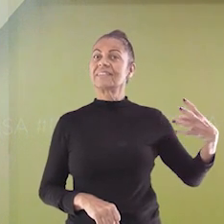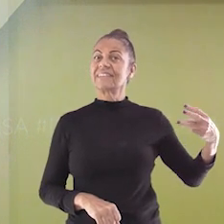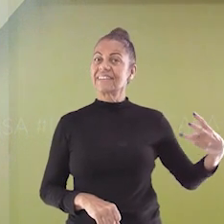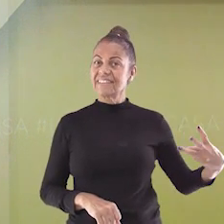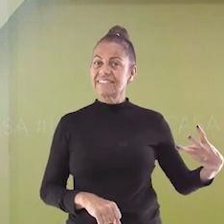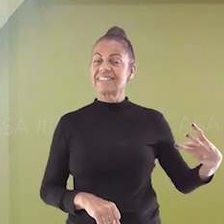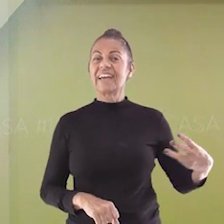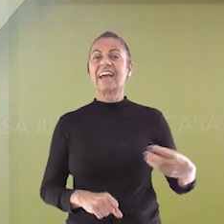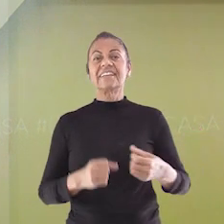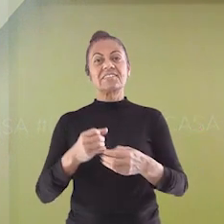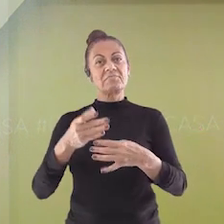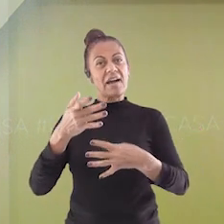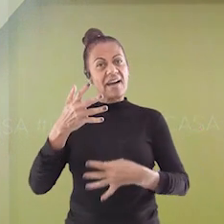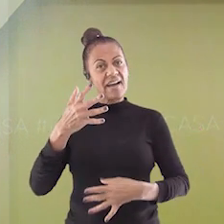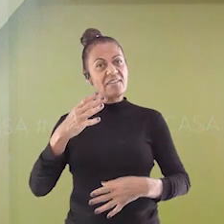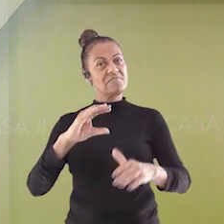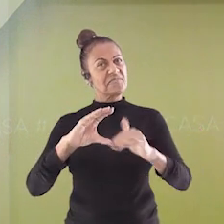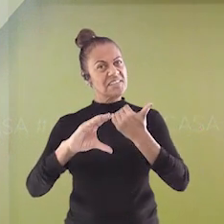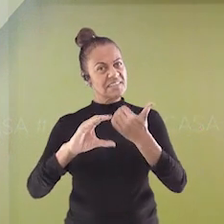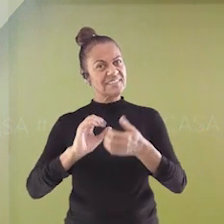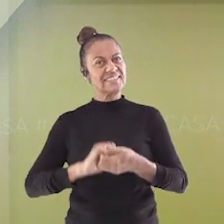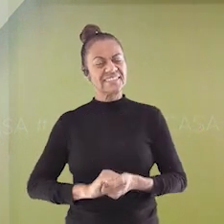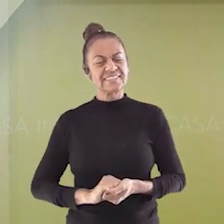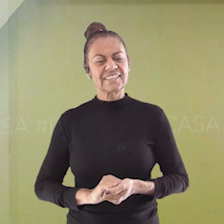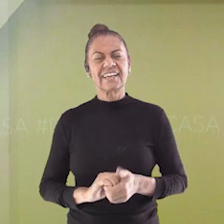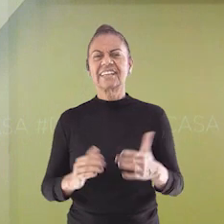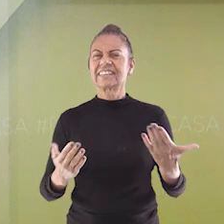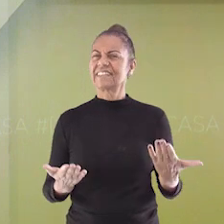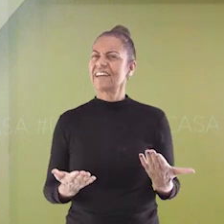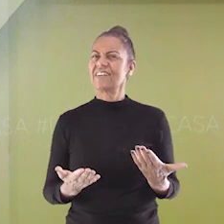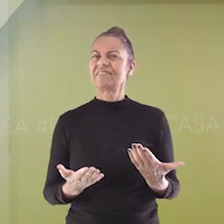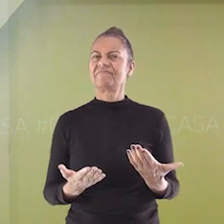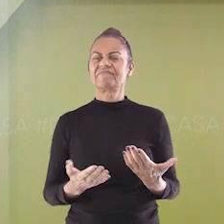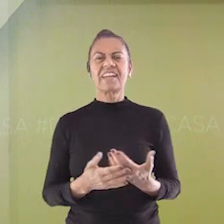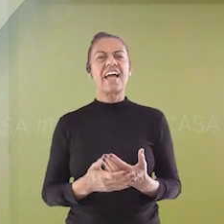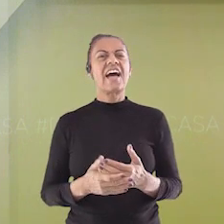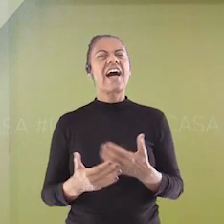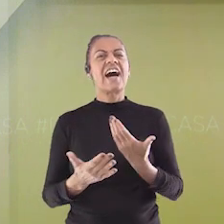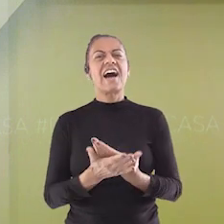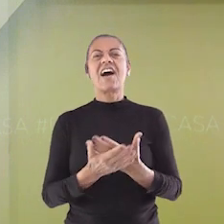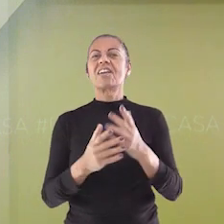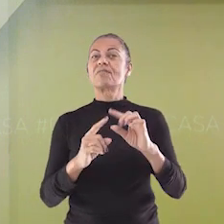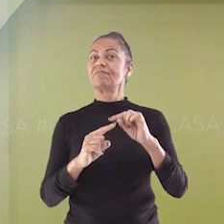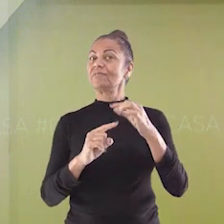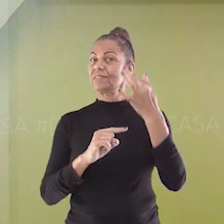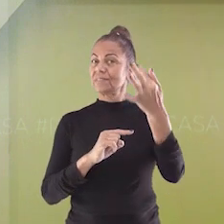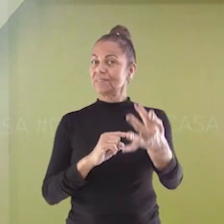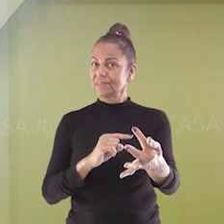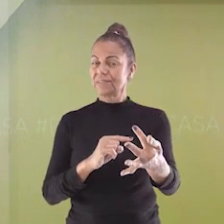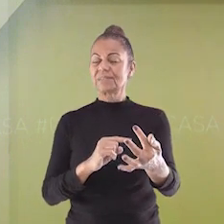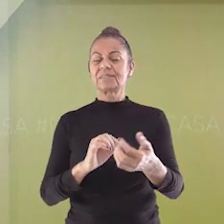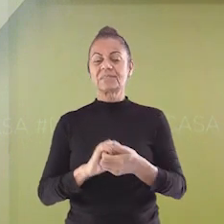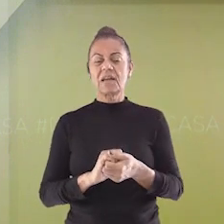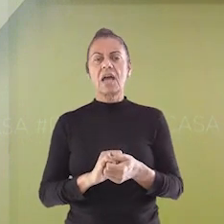27996610143. Então, estudantes, até a próxima aula. Compartilhe com seus colegas seus